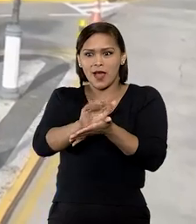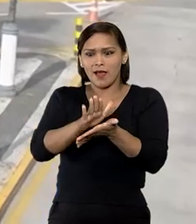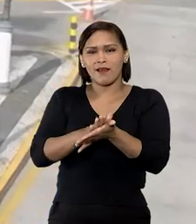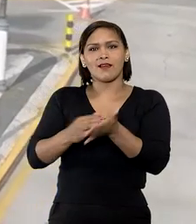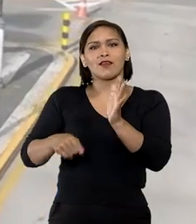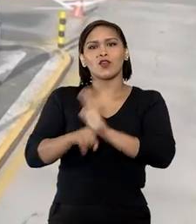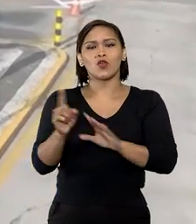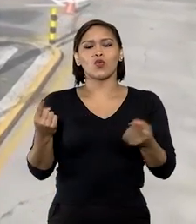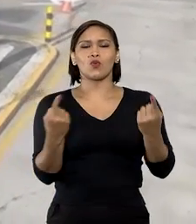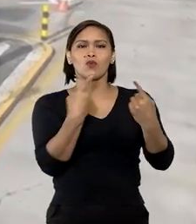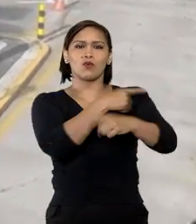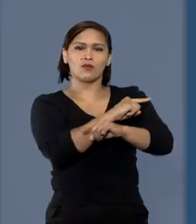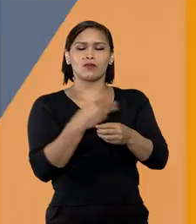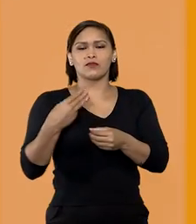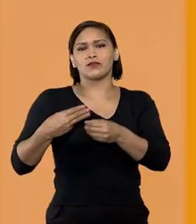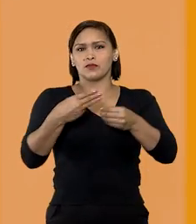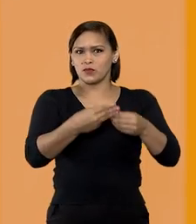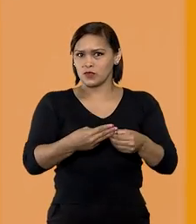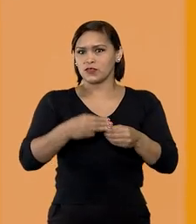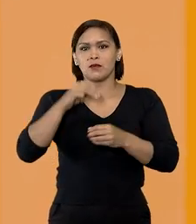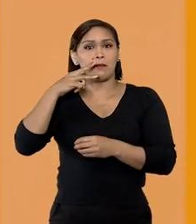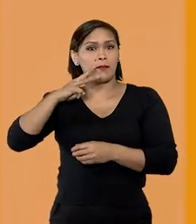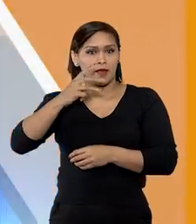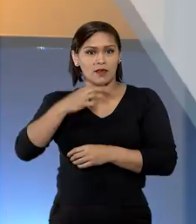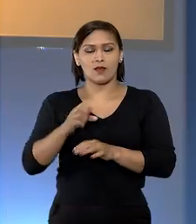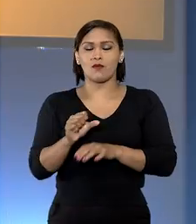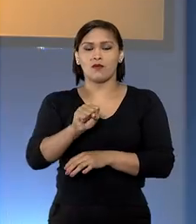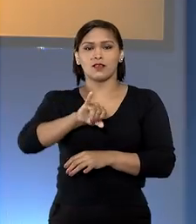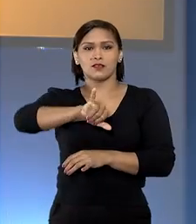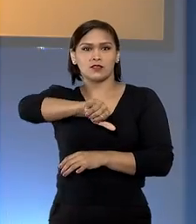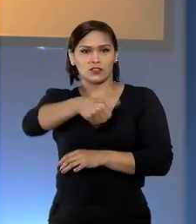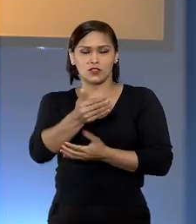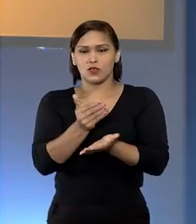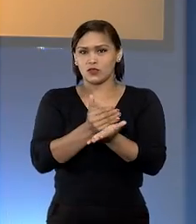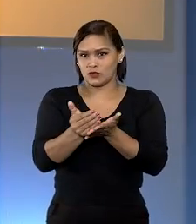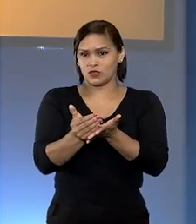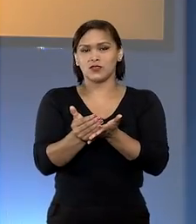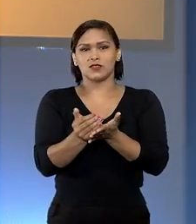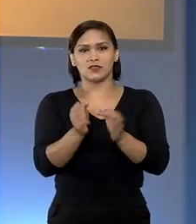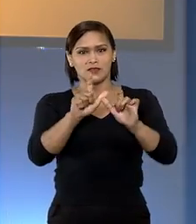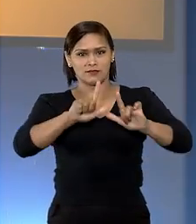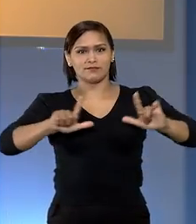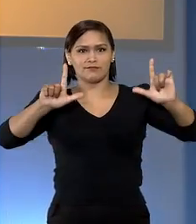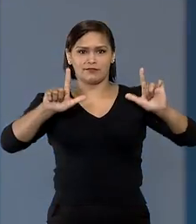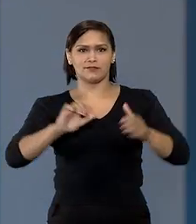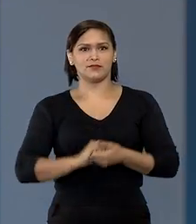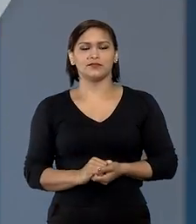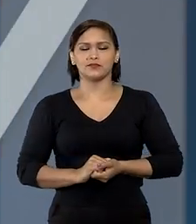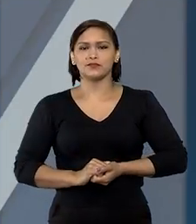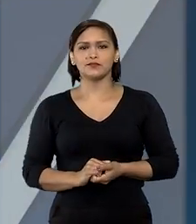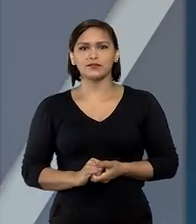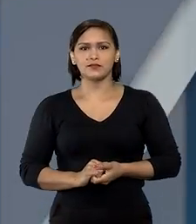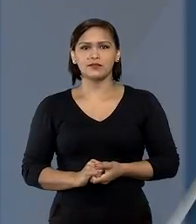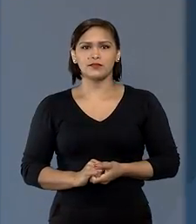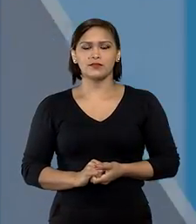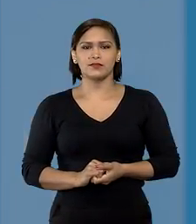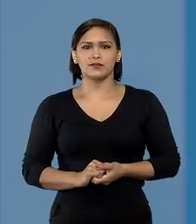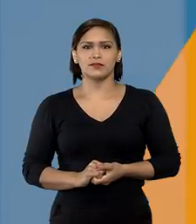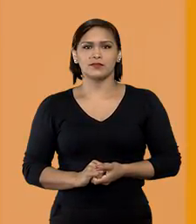milionário contra o município de São Luís o STJ notícias começa agora